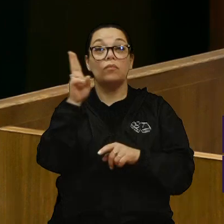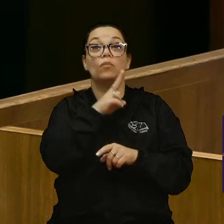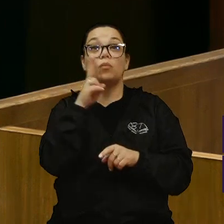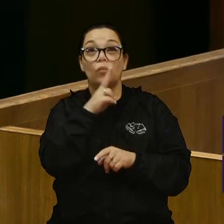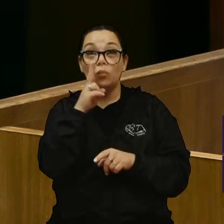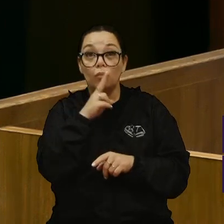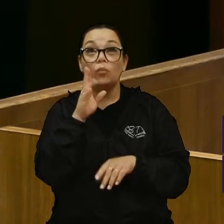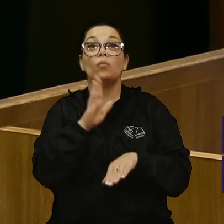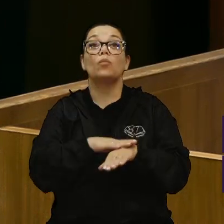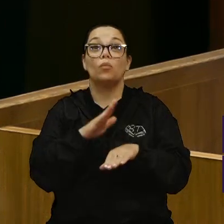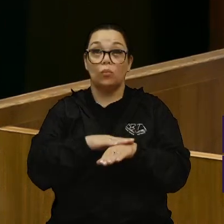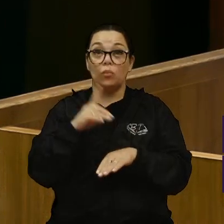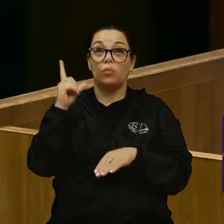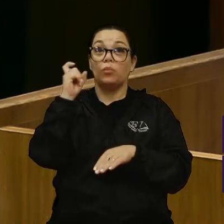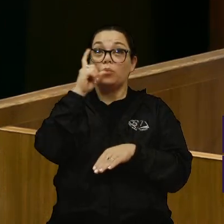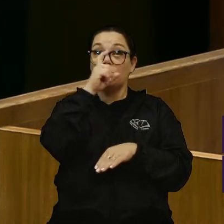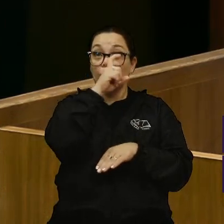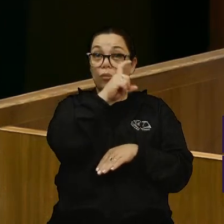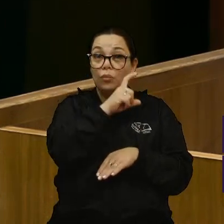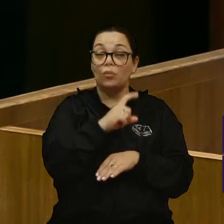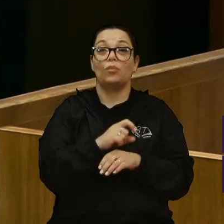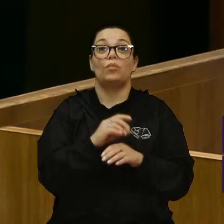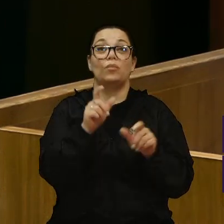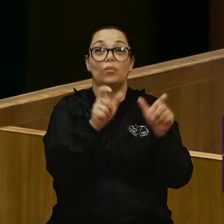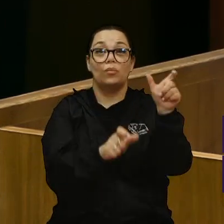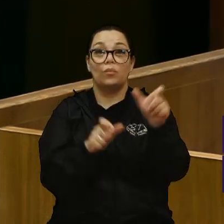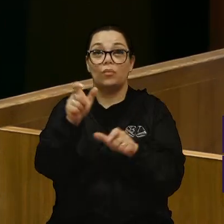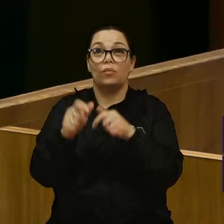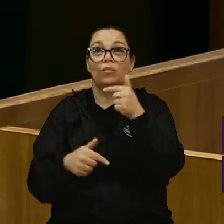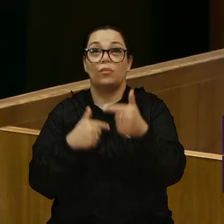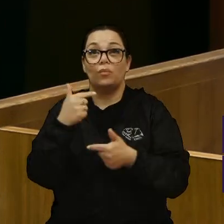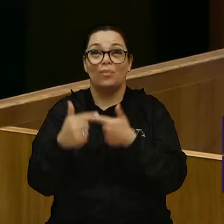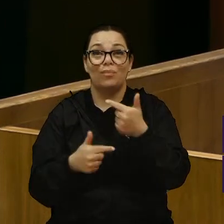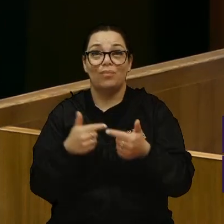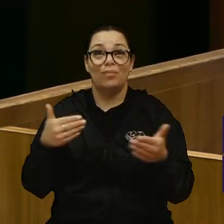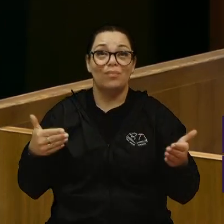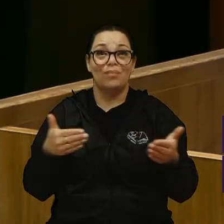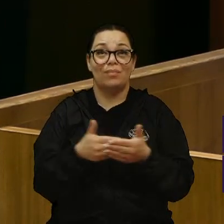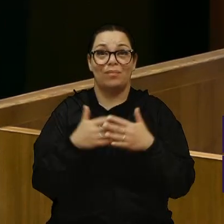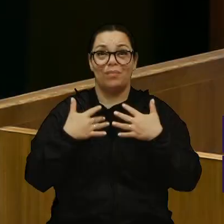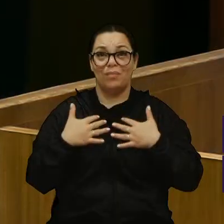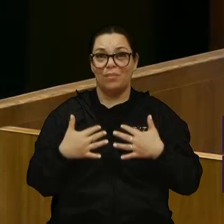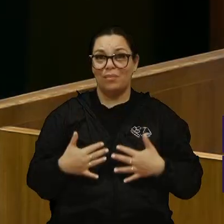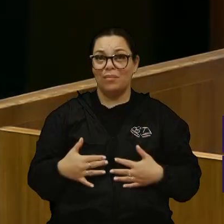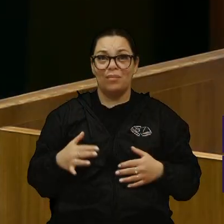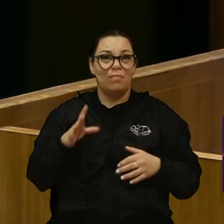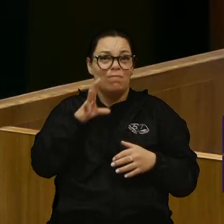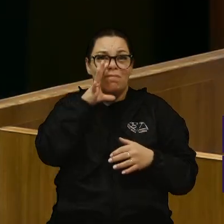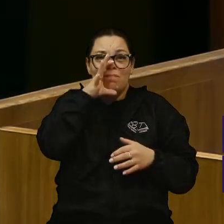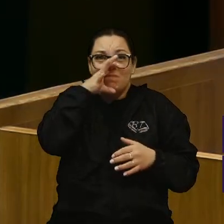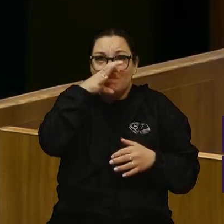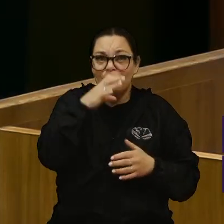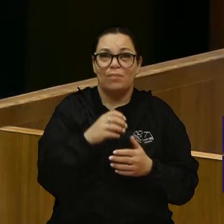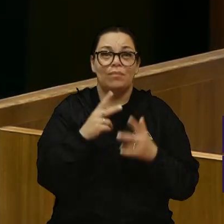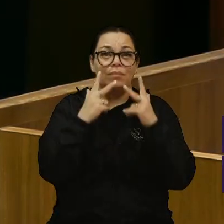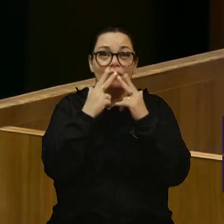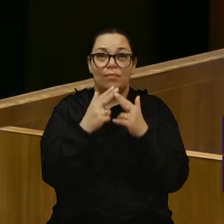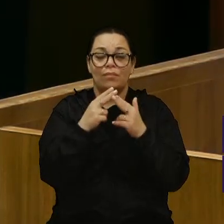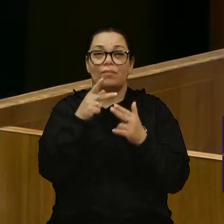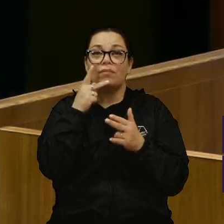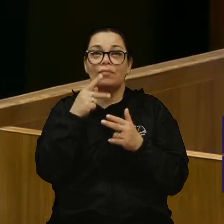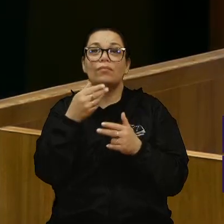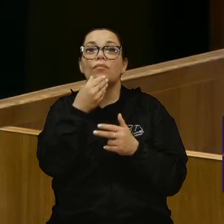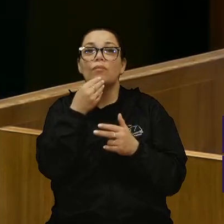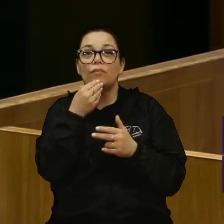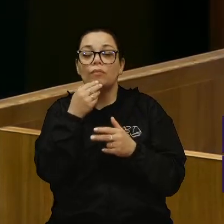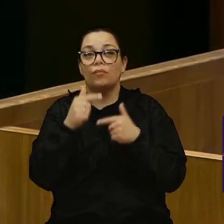tempos rudes, em tempos que tanta gente trabalha até o corpo não dar mais. Como disse um catador,